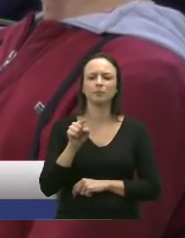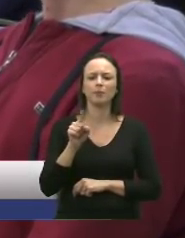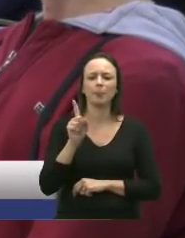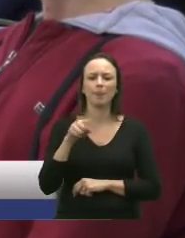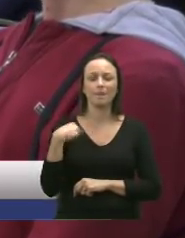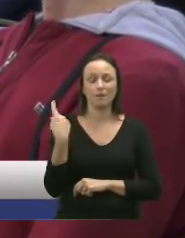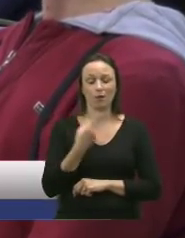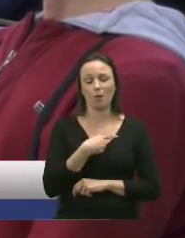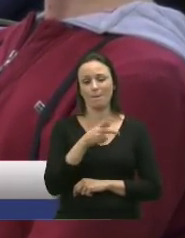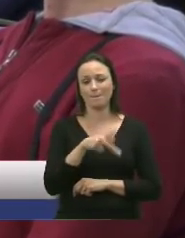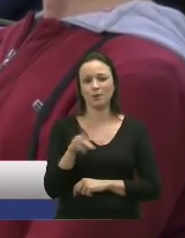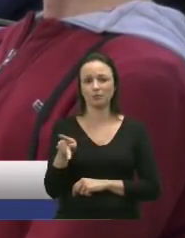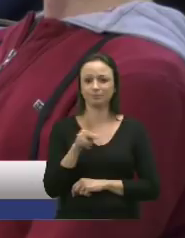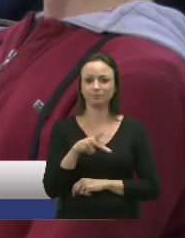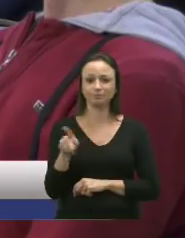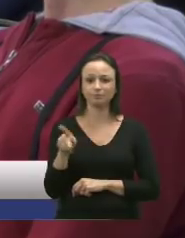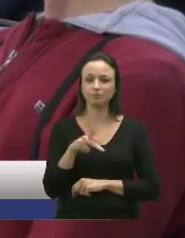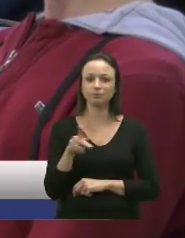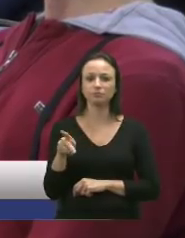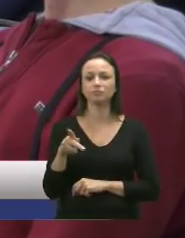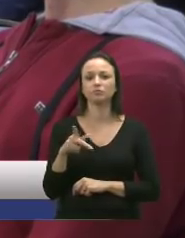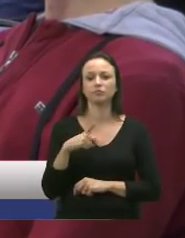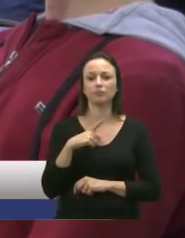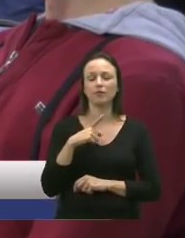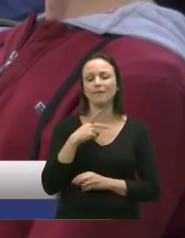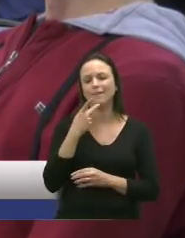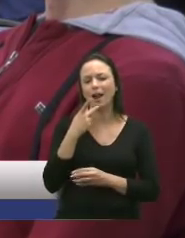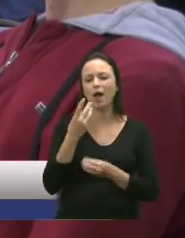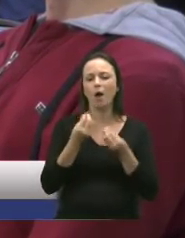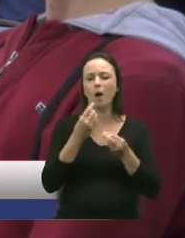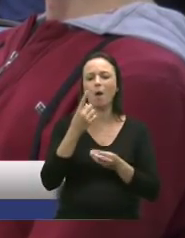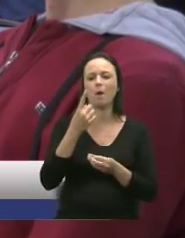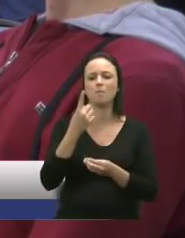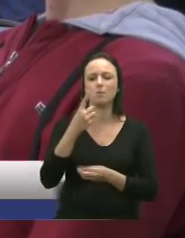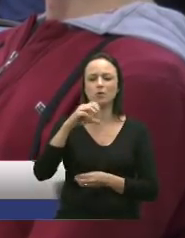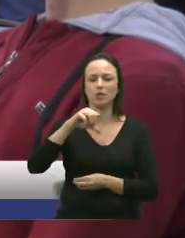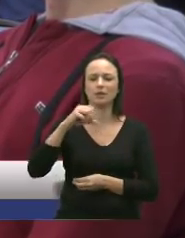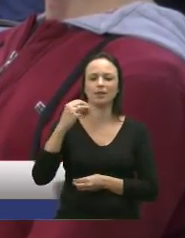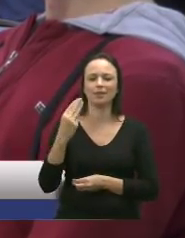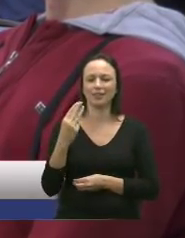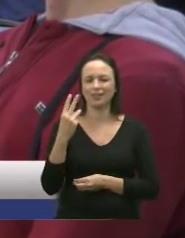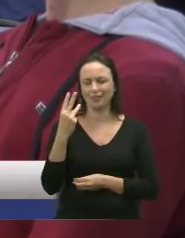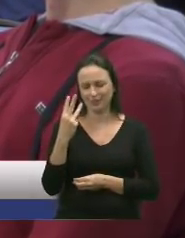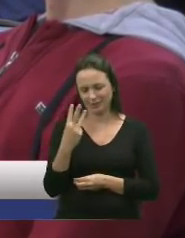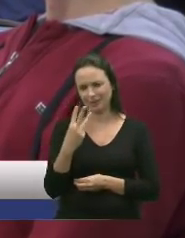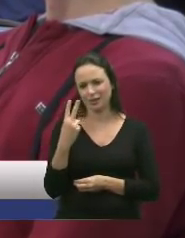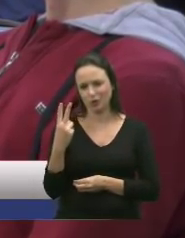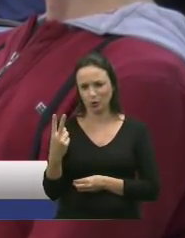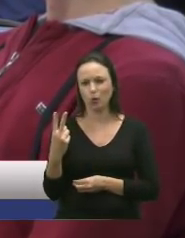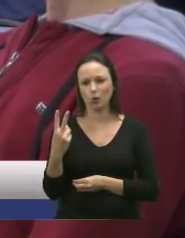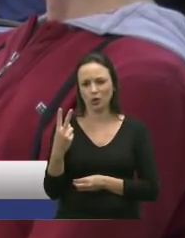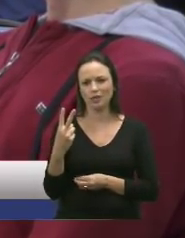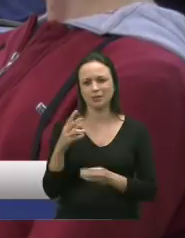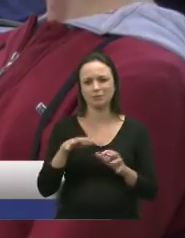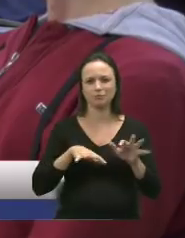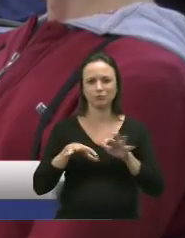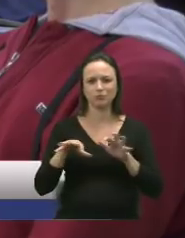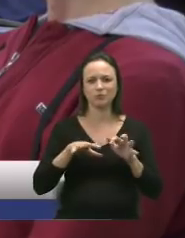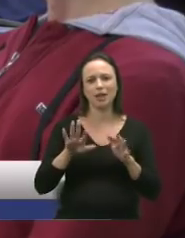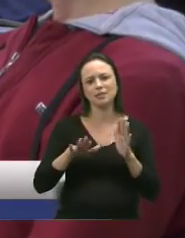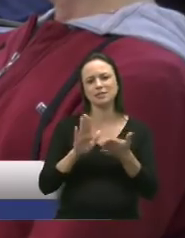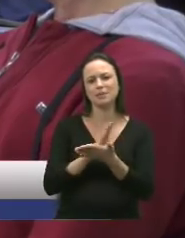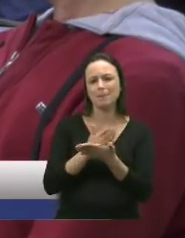nós professores abordar a Revolução de 32 como um movimento elitista e, às vezes,